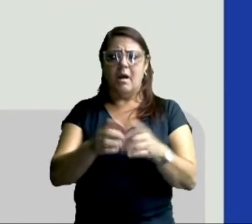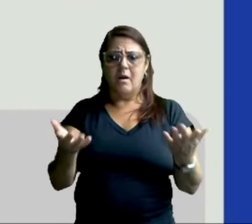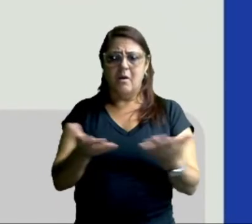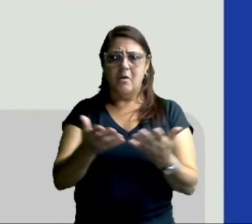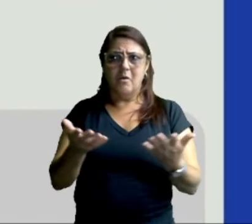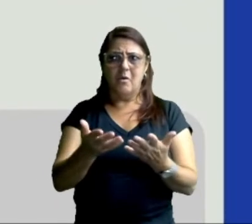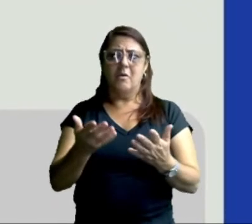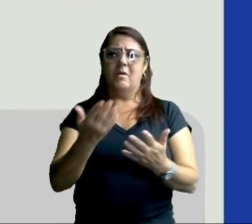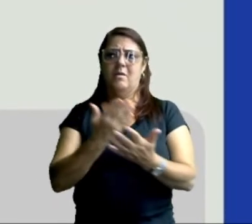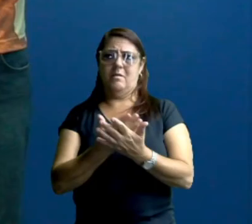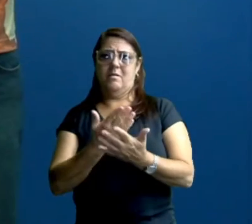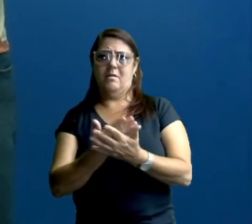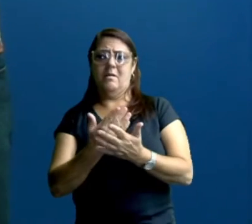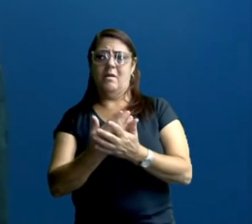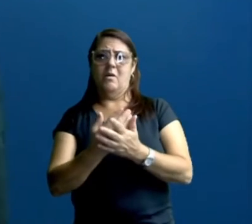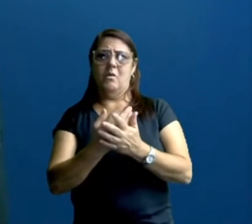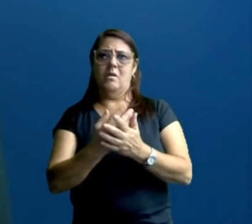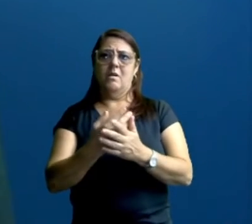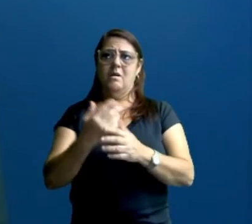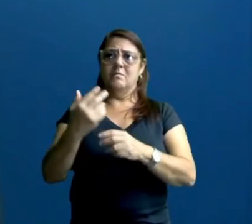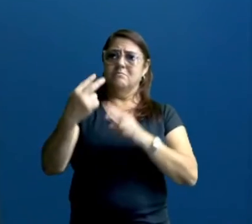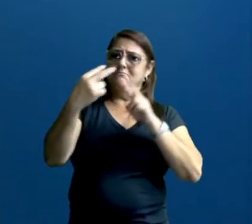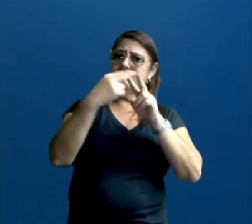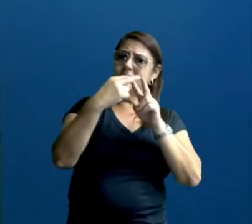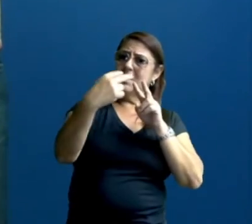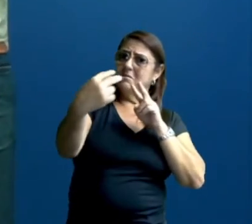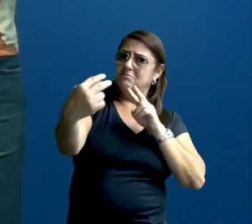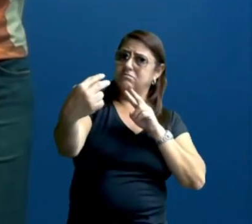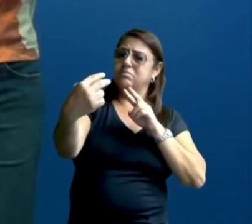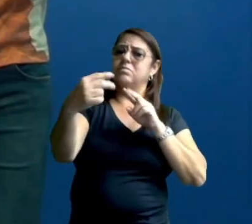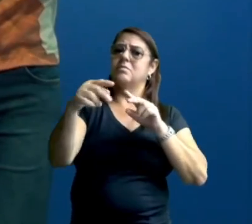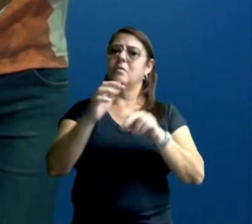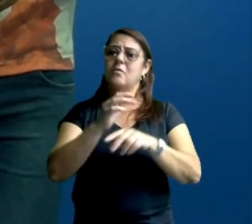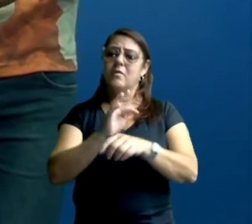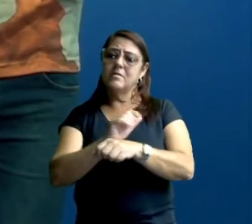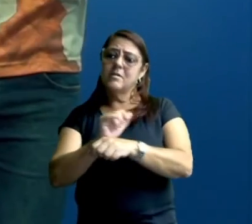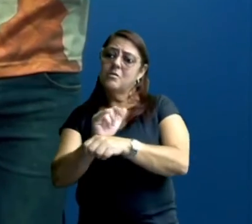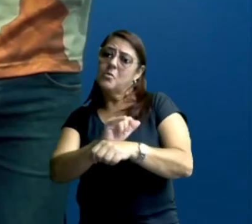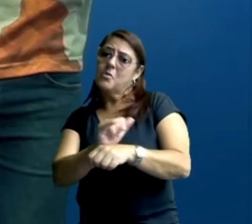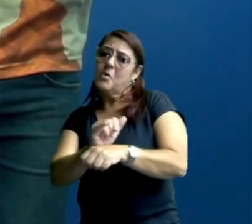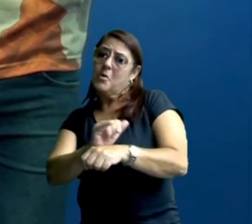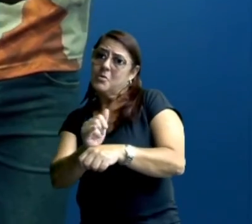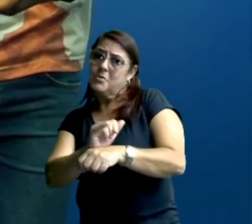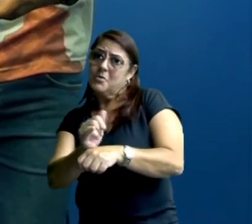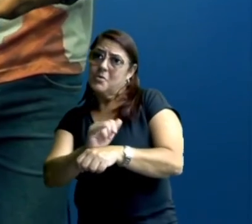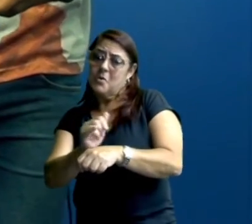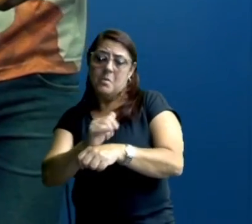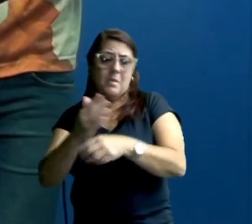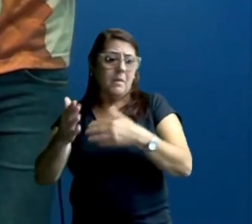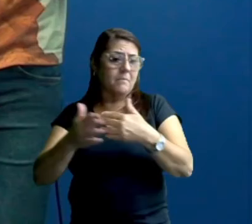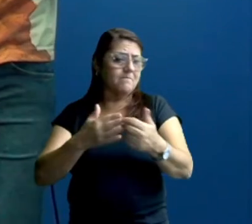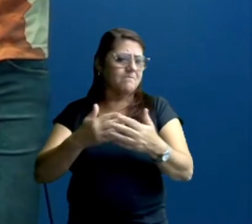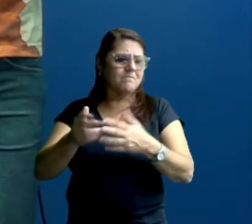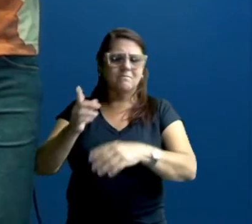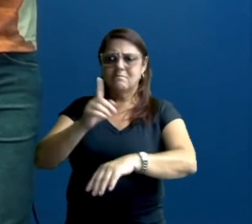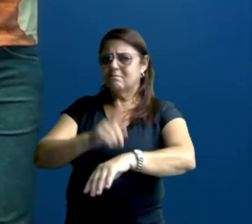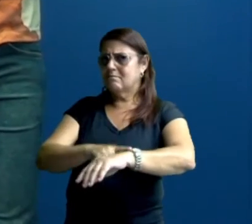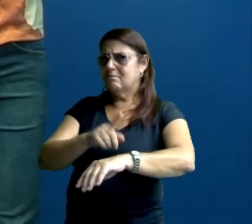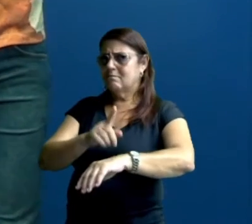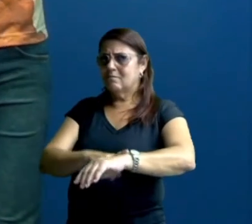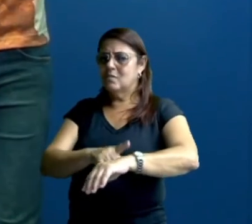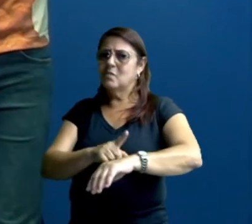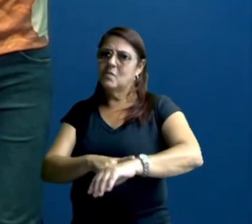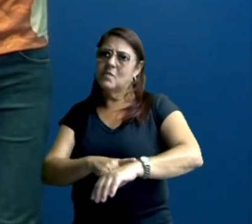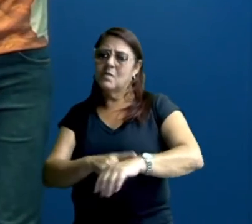agora, né, vai estar disponível, por exemplo, no YouTube. Então, a qualquer momento, né, que